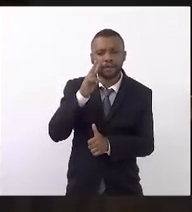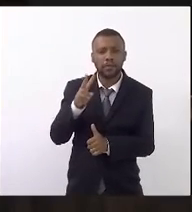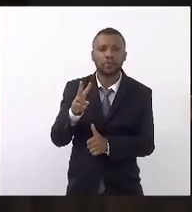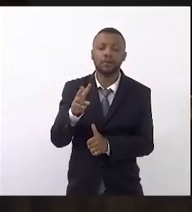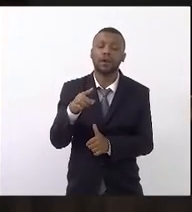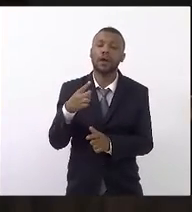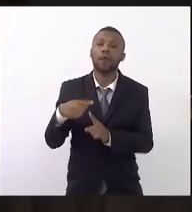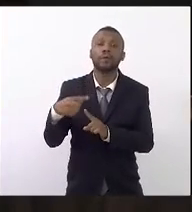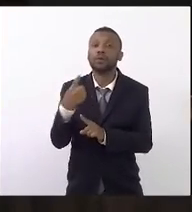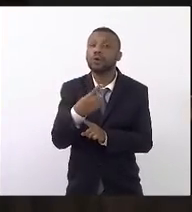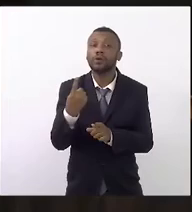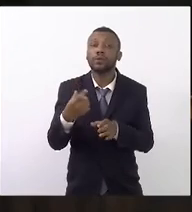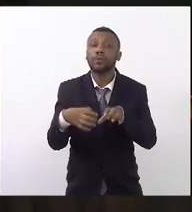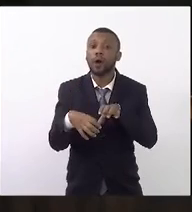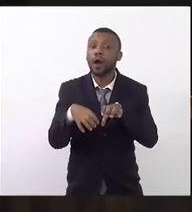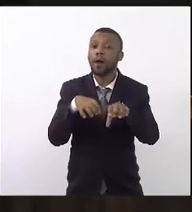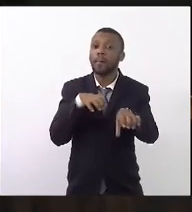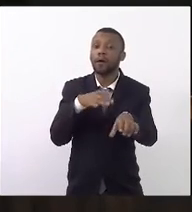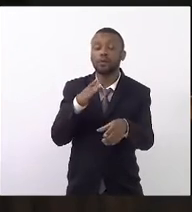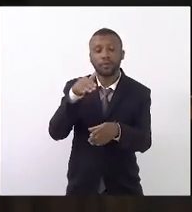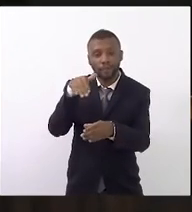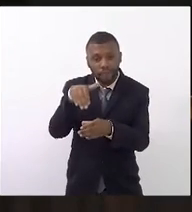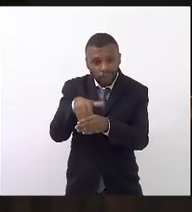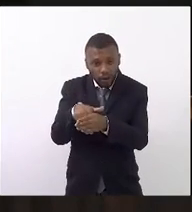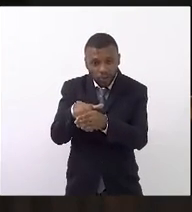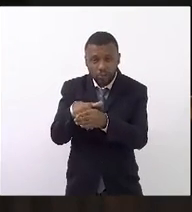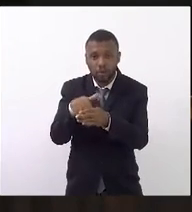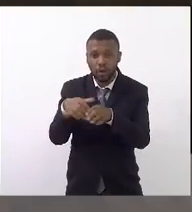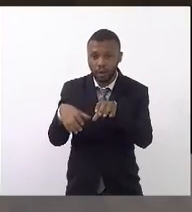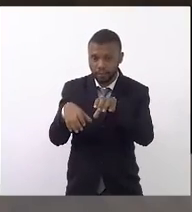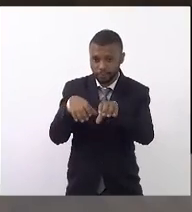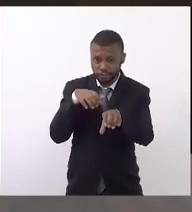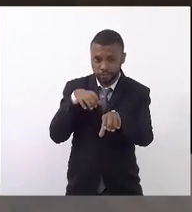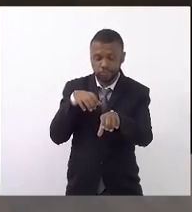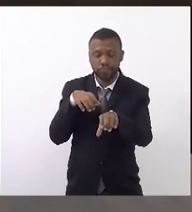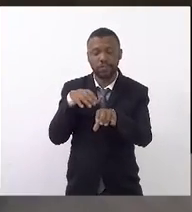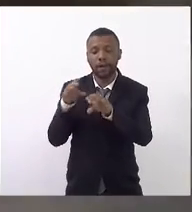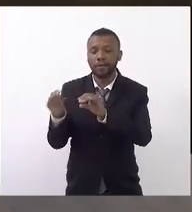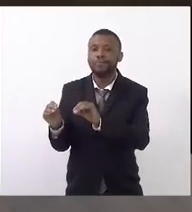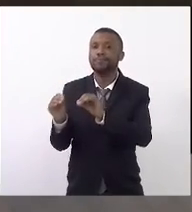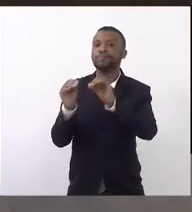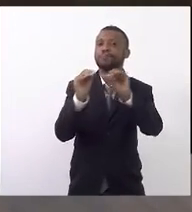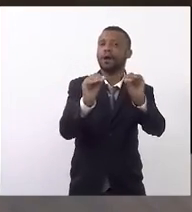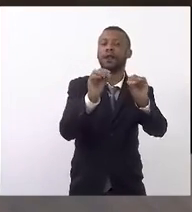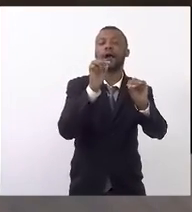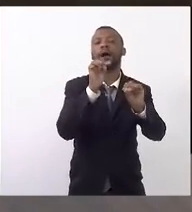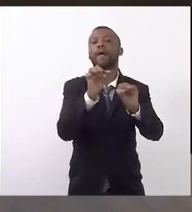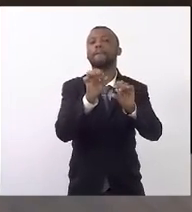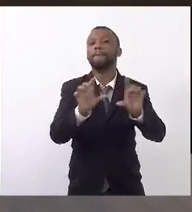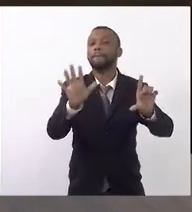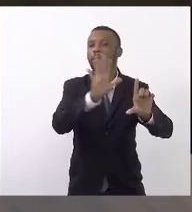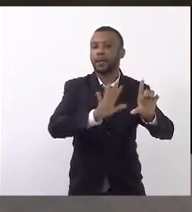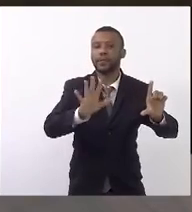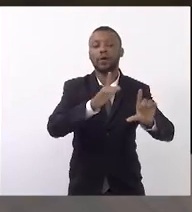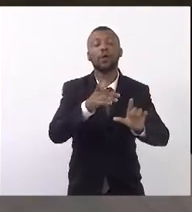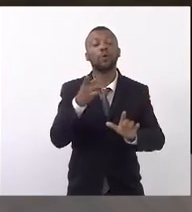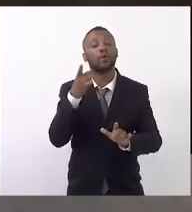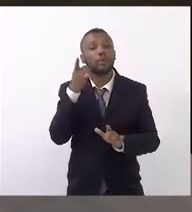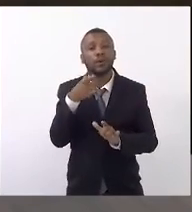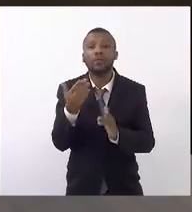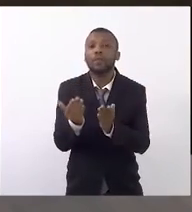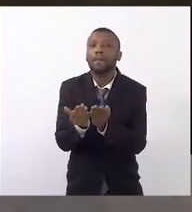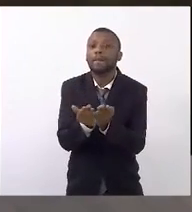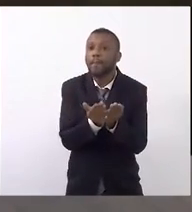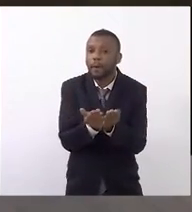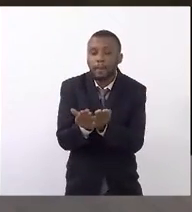nós estamos remoto. Aí o voto remoto vale no painel. É porque o, só estamos registrando. O deputado Bebeto é